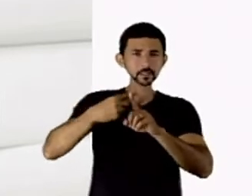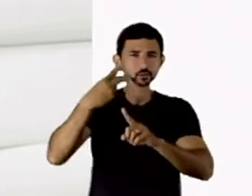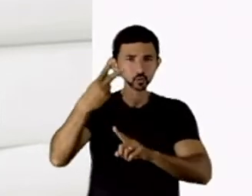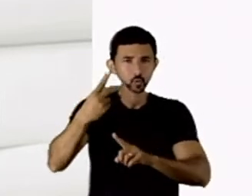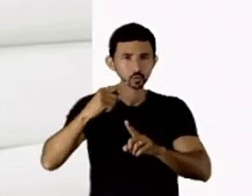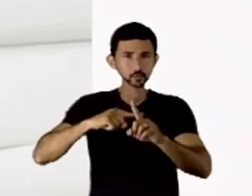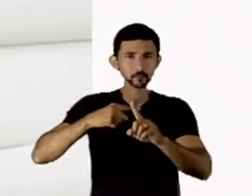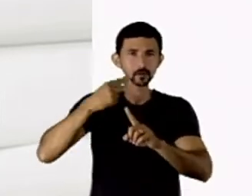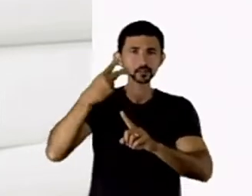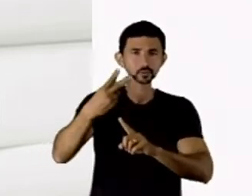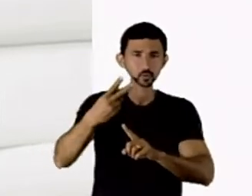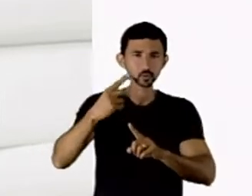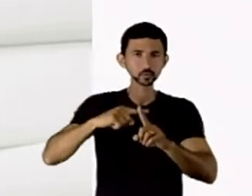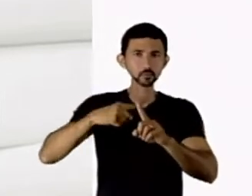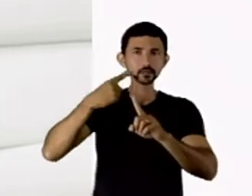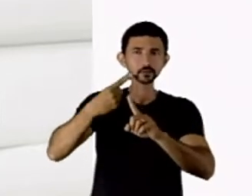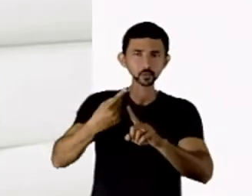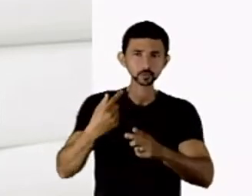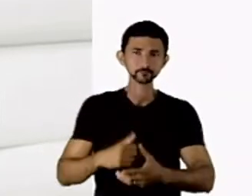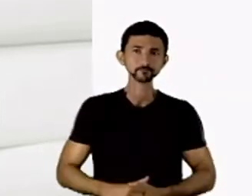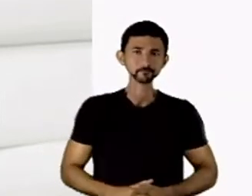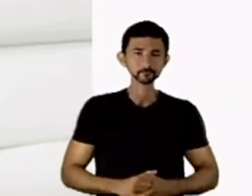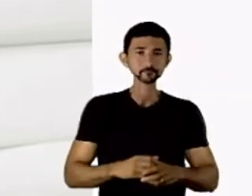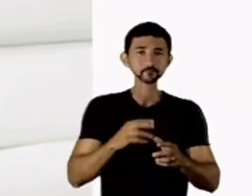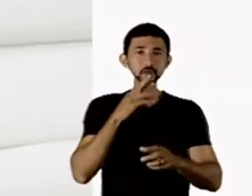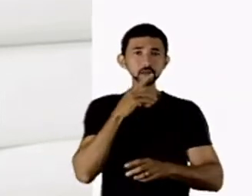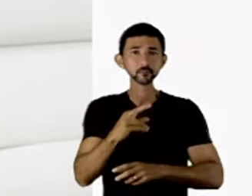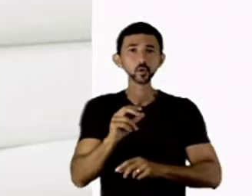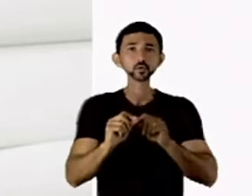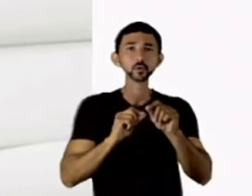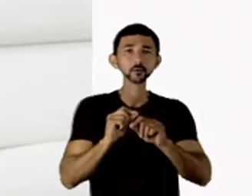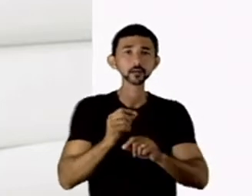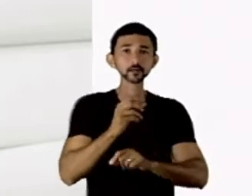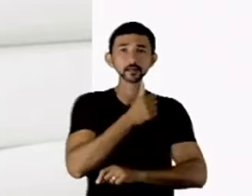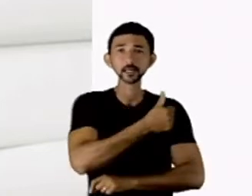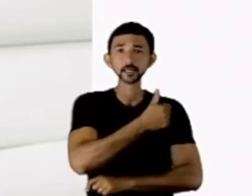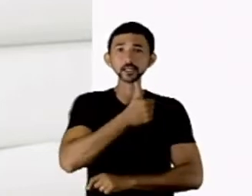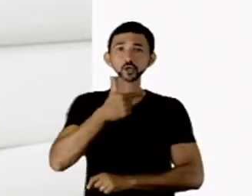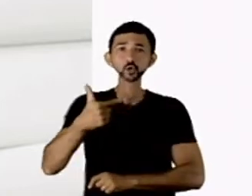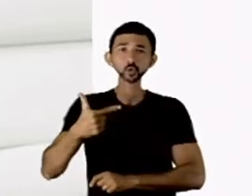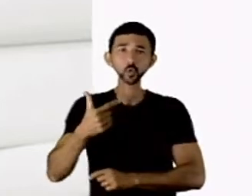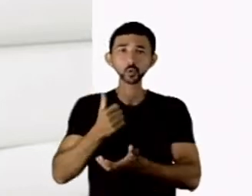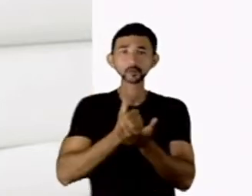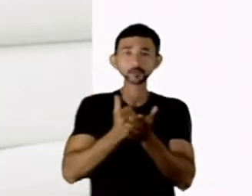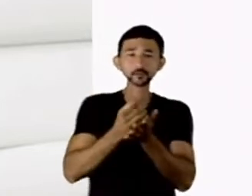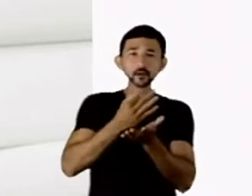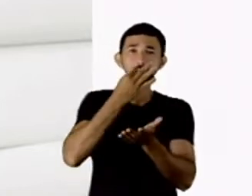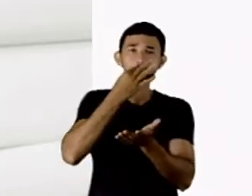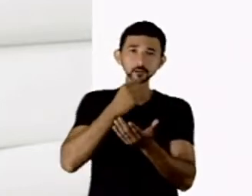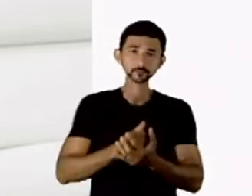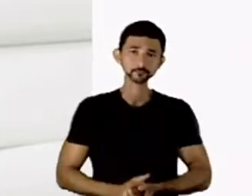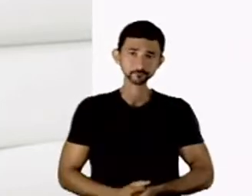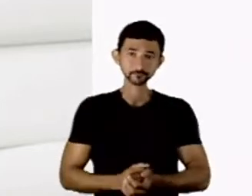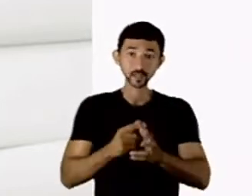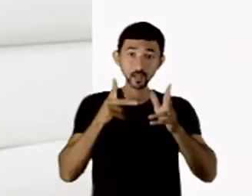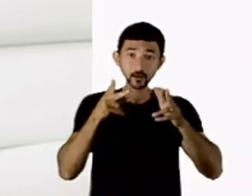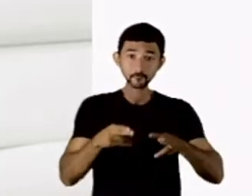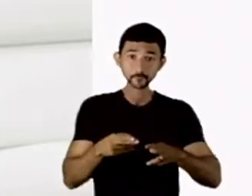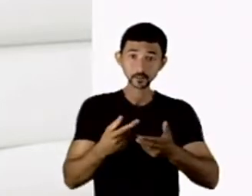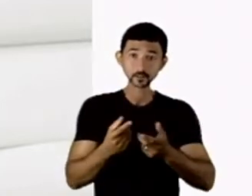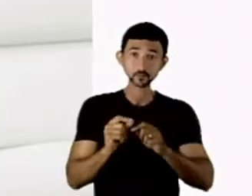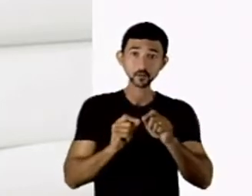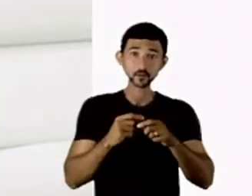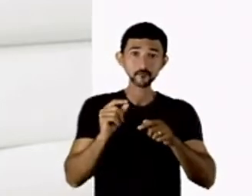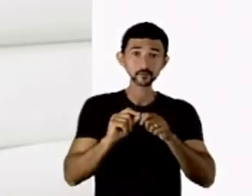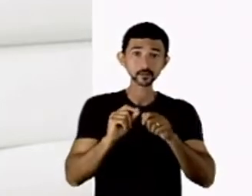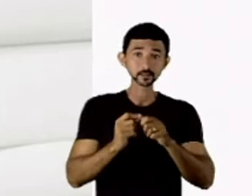no quinto, mais 2 no sexto. Equivale a 12 comprimidos. Que é a mesma coisa